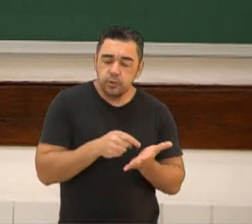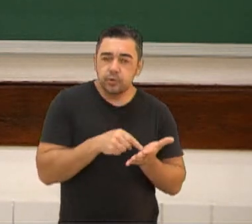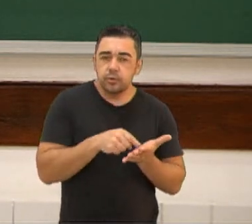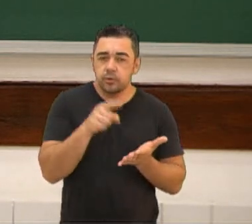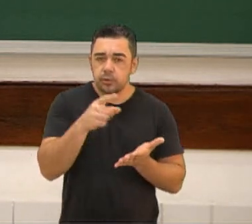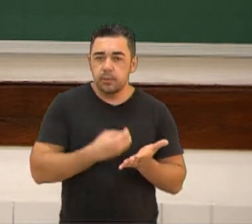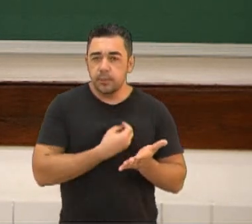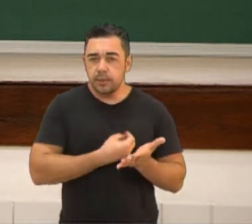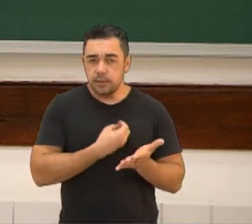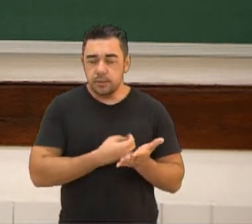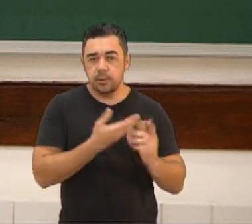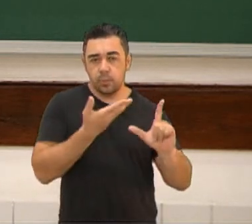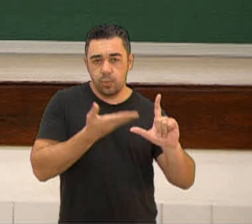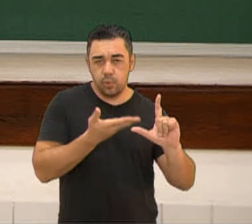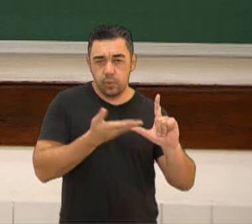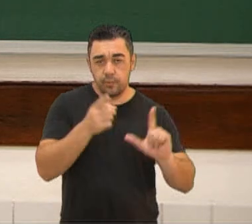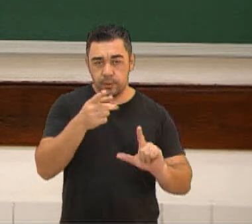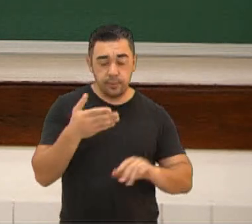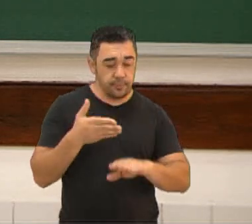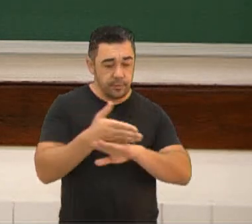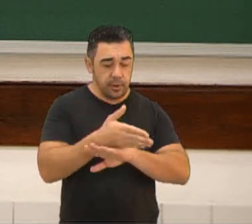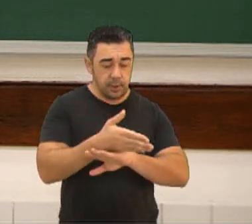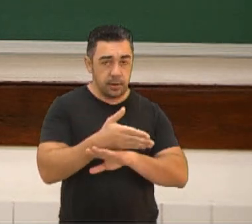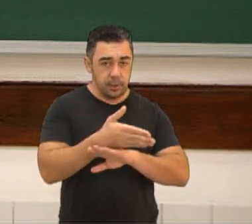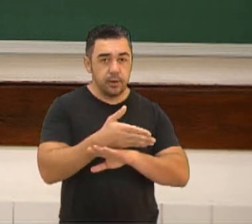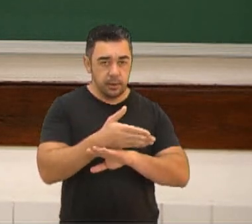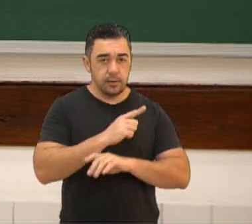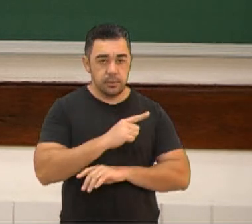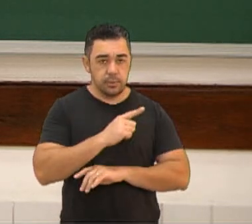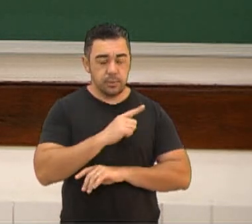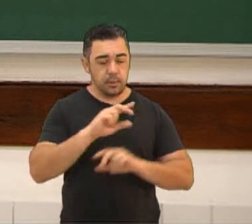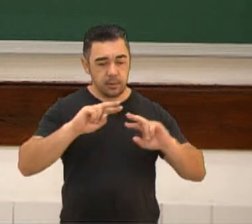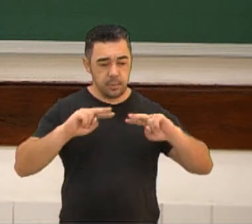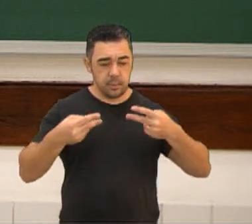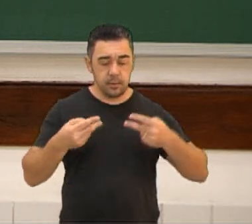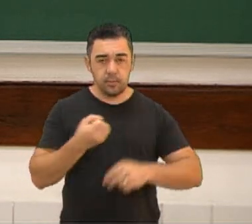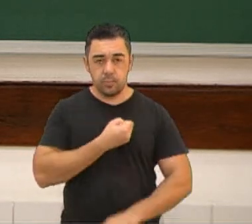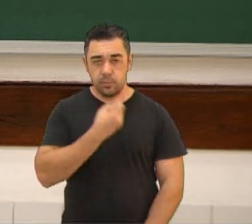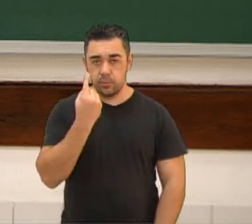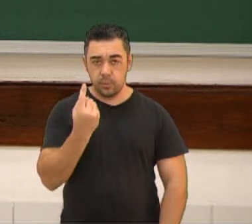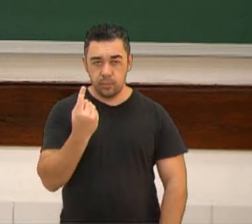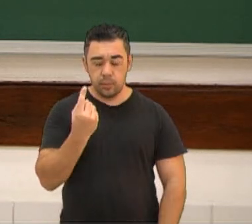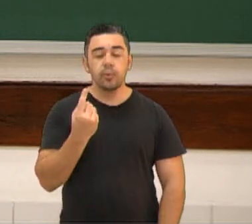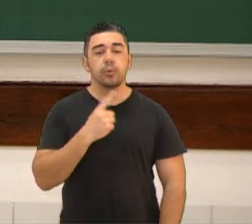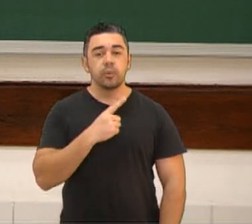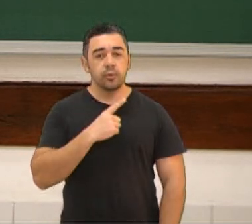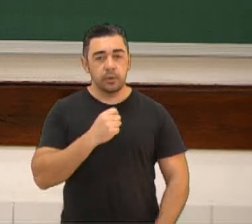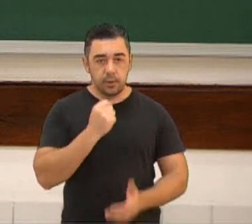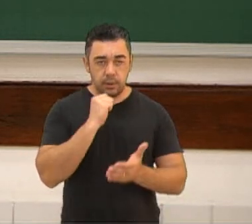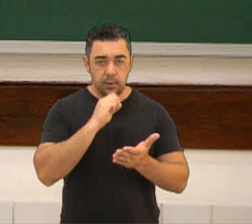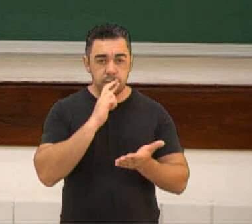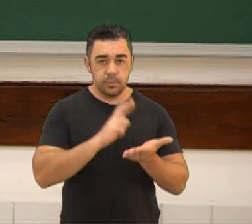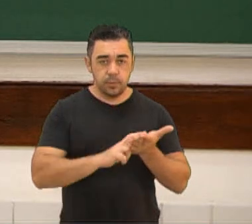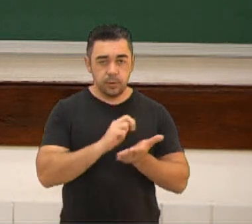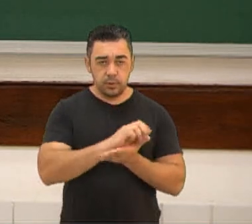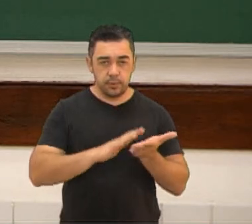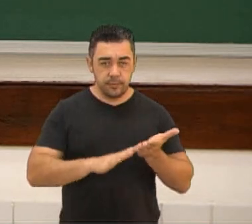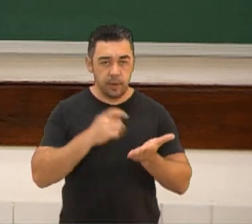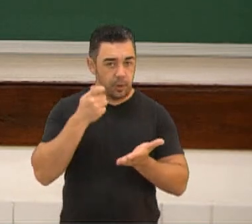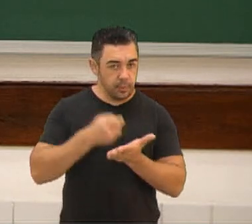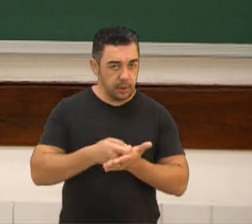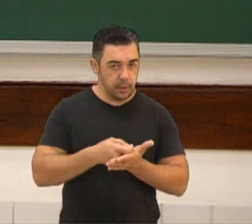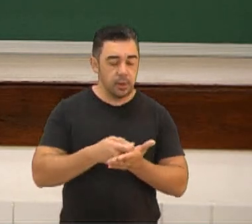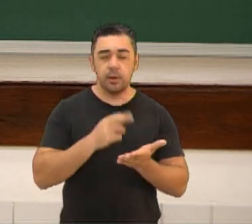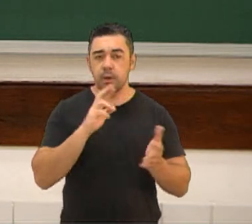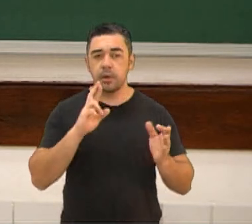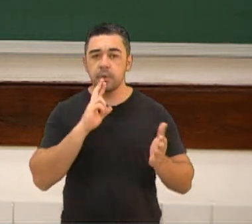Classroom. Então vocês vão lá, vão clicar no link número 1, aí quando vocês clicarem, vocês vão fazer a atividade obrigatória e